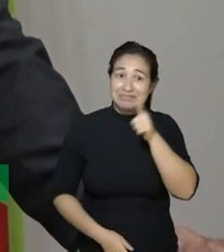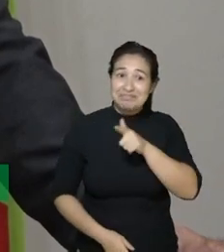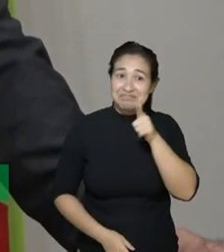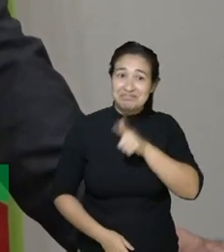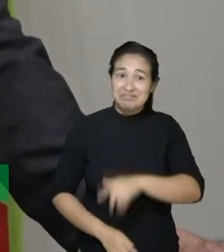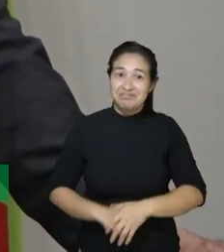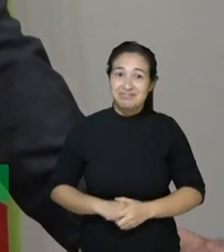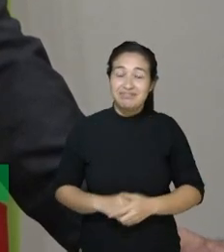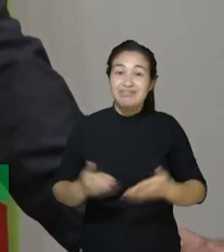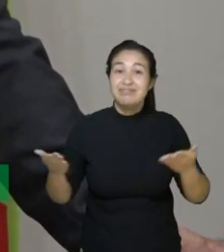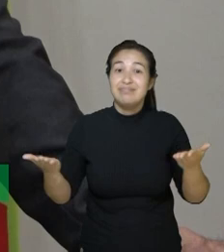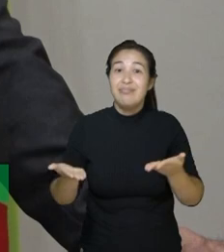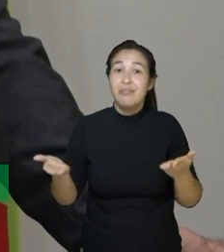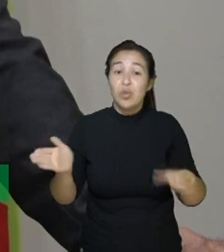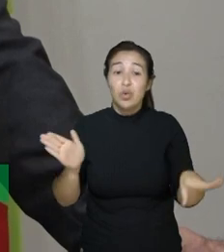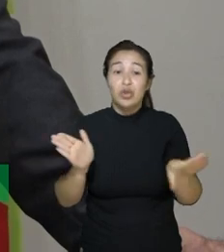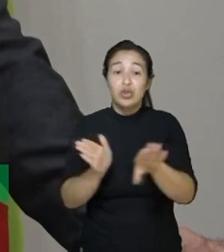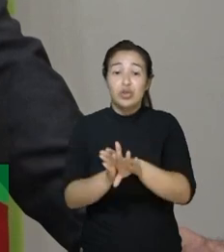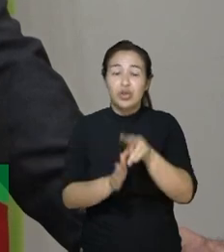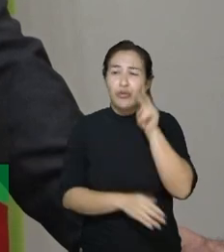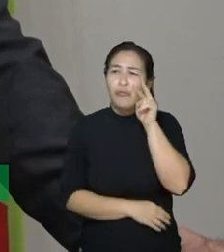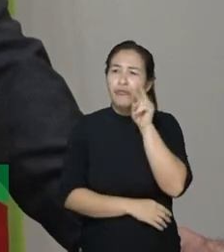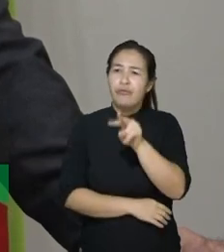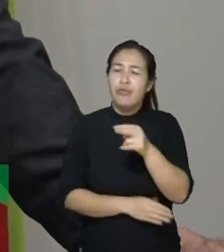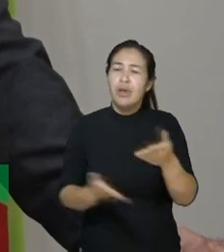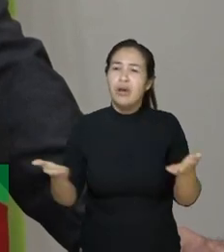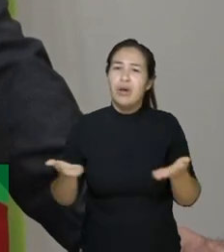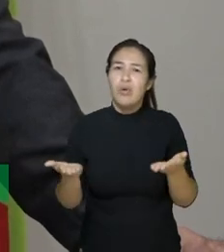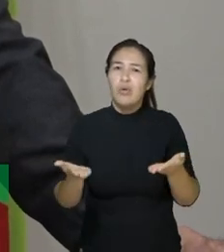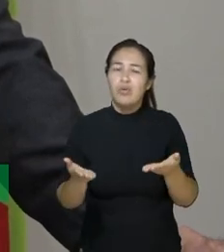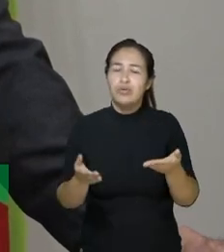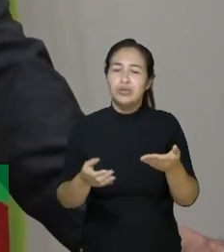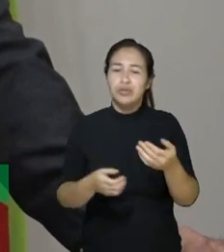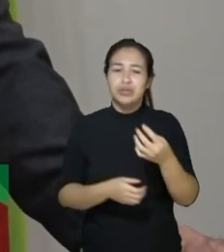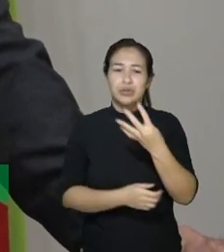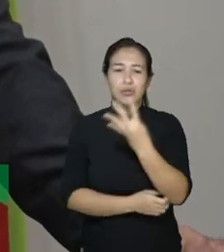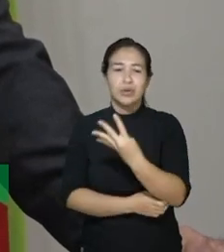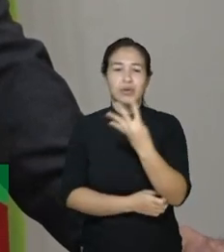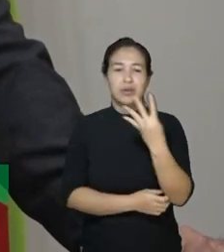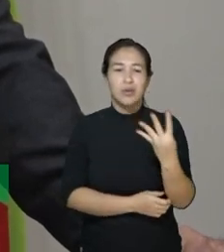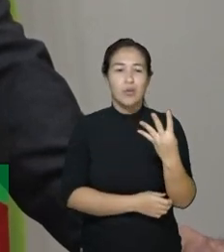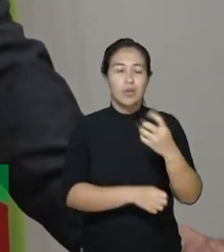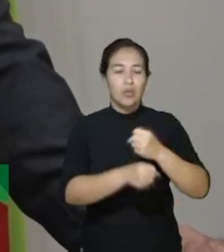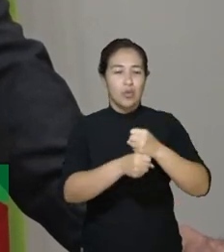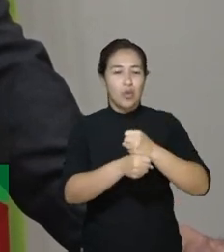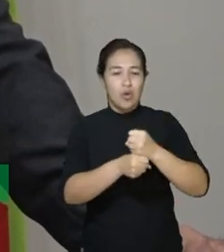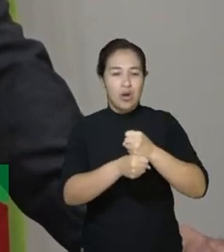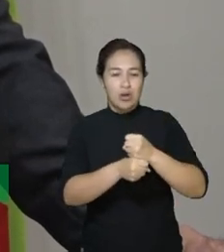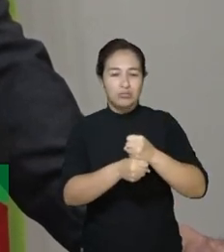E hoje, chegando aqui, aos 44 anos de mandato,